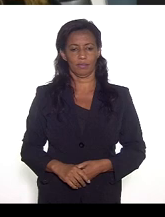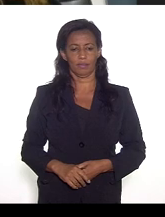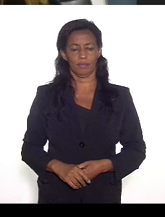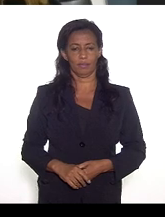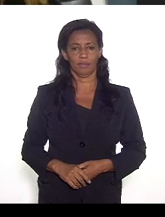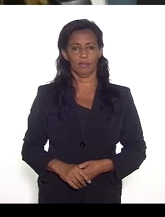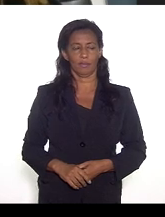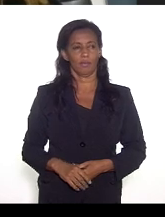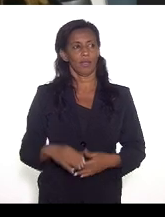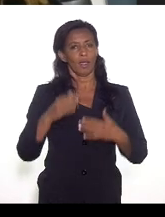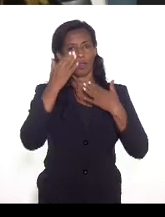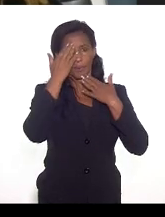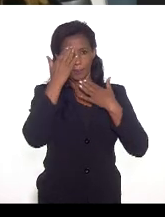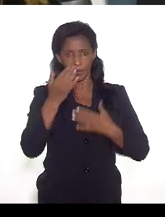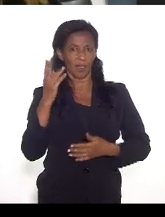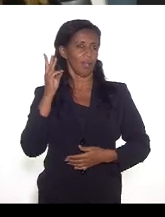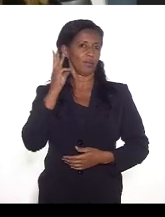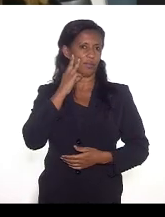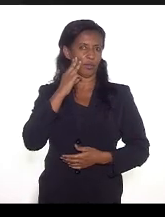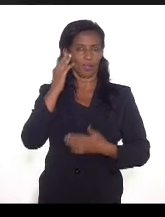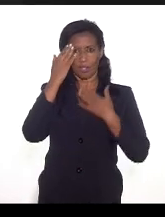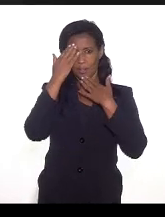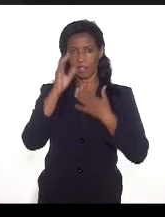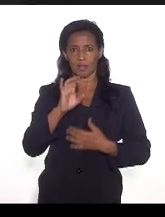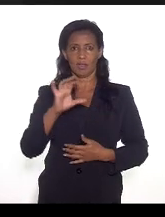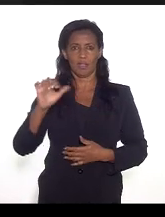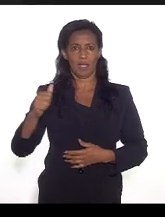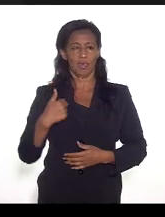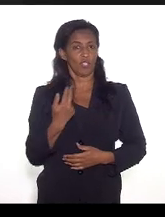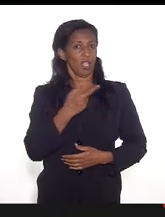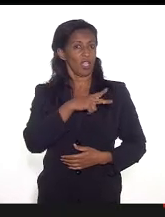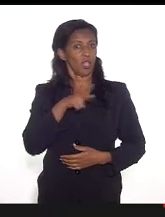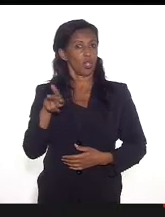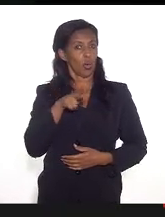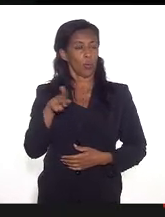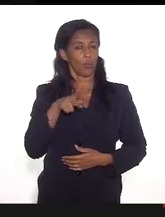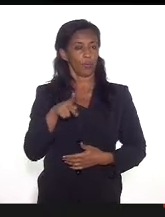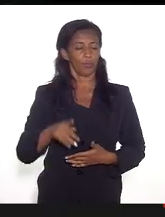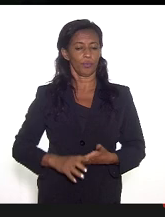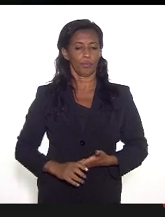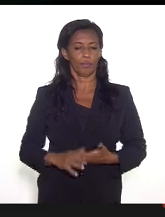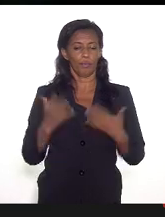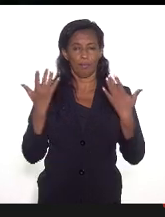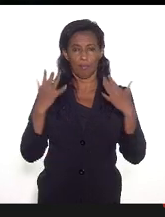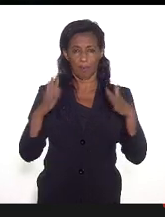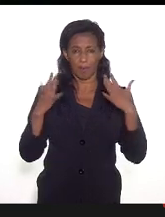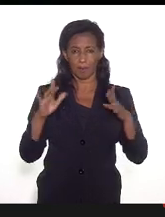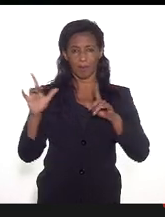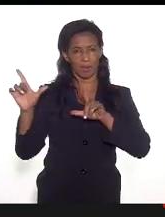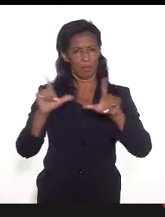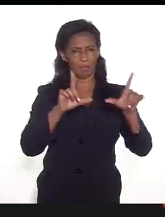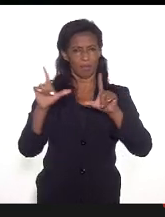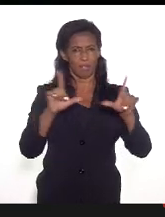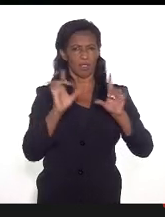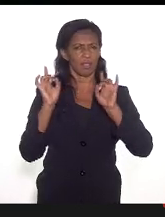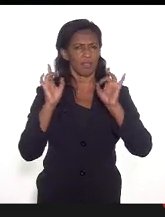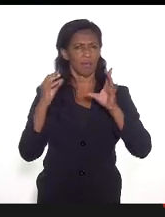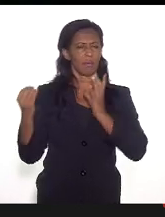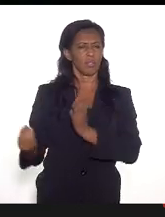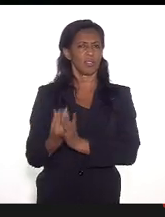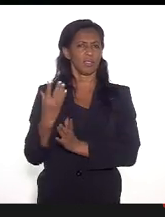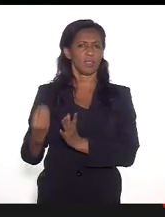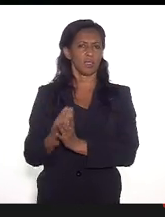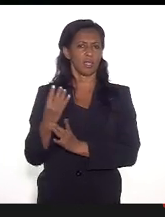Obrigado, Valdec. Obrigado, Célia. Quero aqui, já em nome do professor Jefferson, também cumprimentar a todos, parabenizar aqui a apresentação e especialmente a iniciativa do